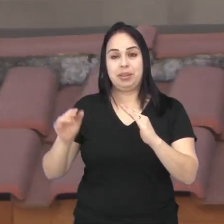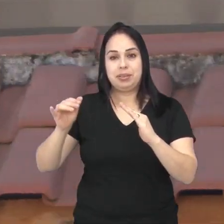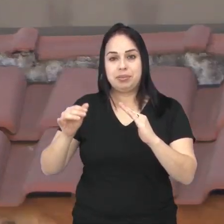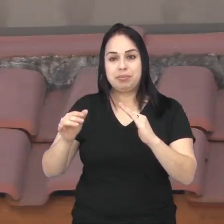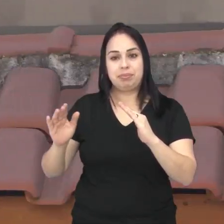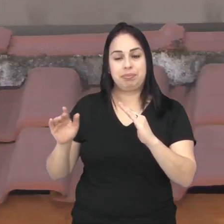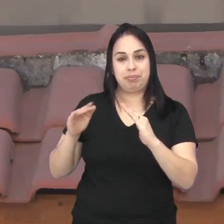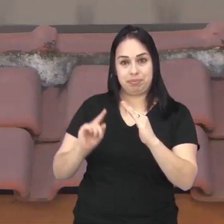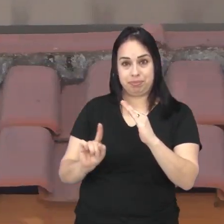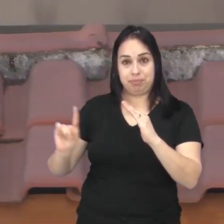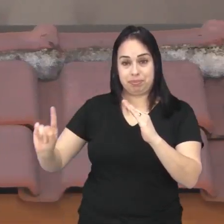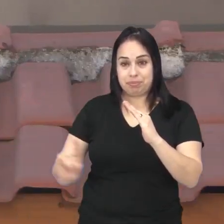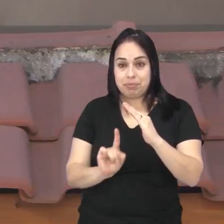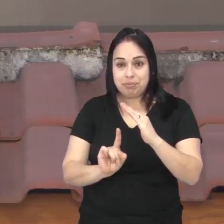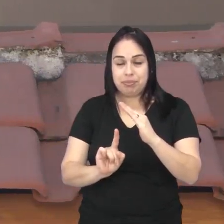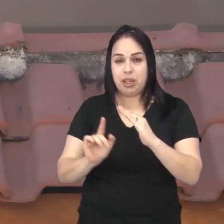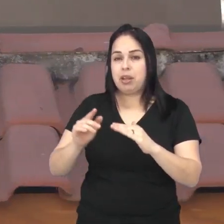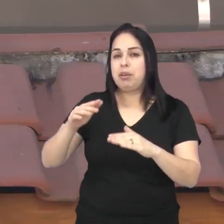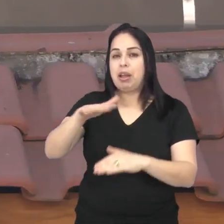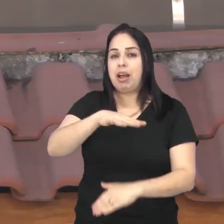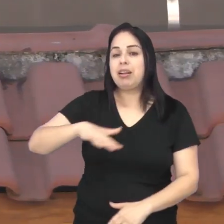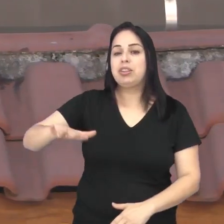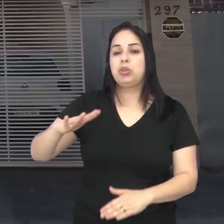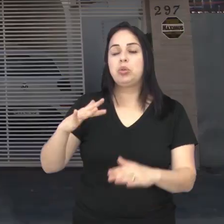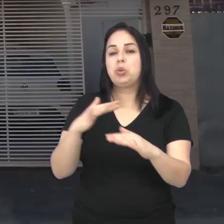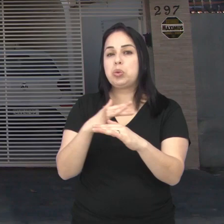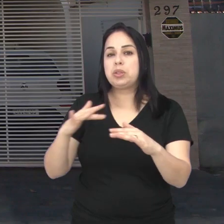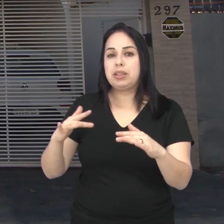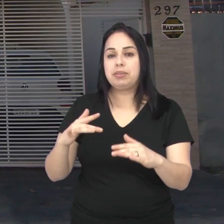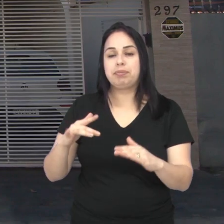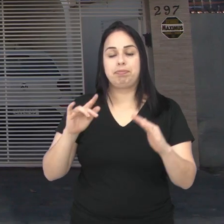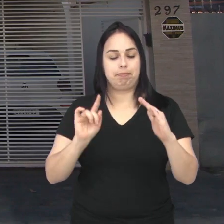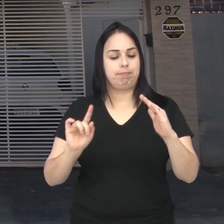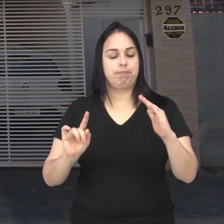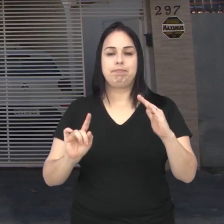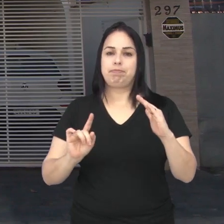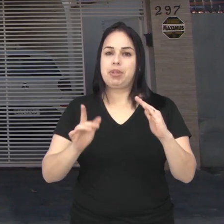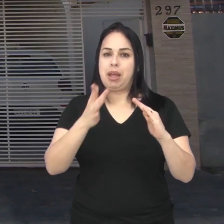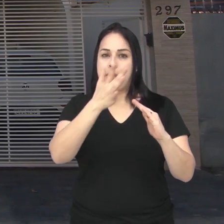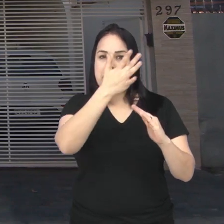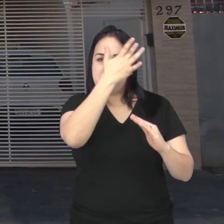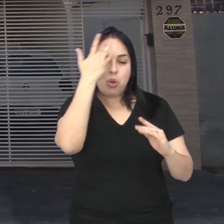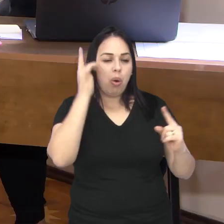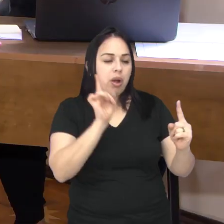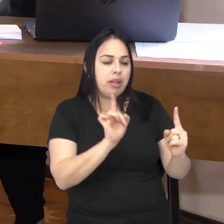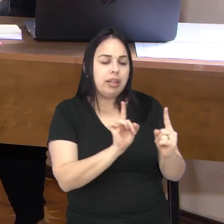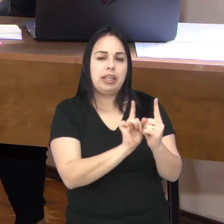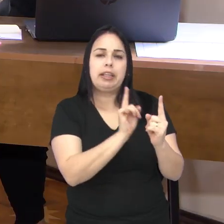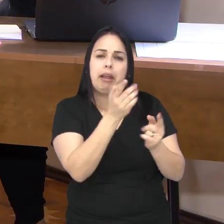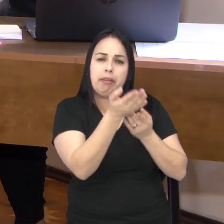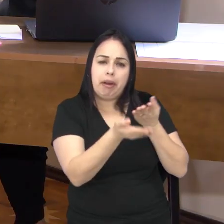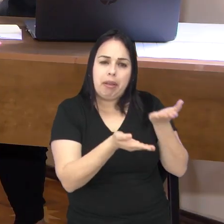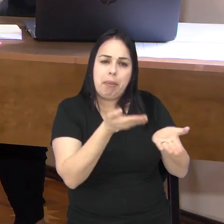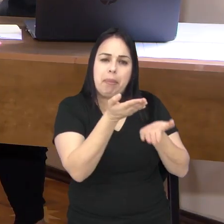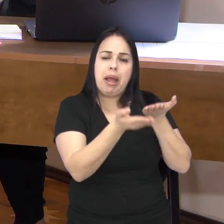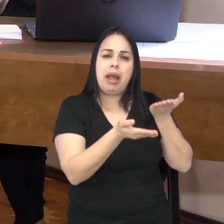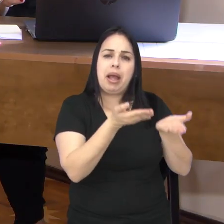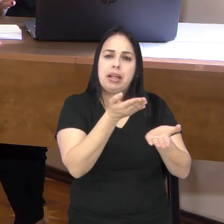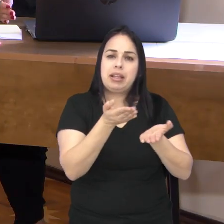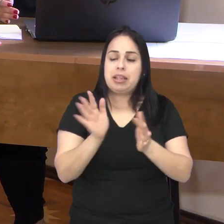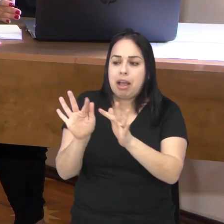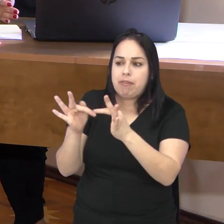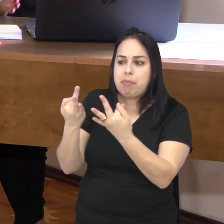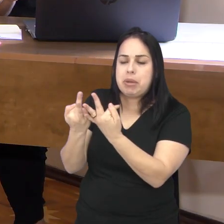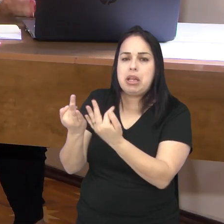Prevenir, localizado na região central da cidade. A casa foi pensada para acompanhar quem passou pelo tratamento